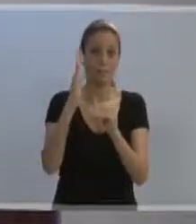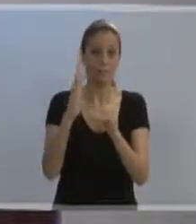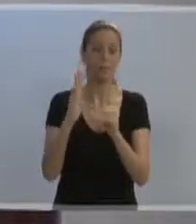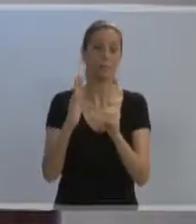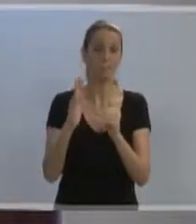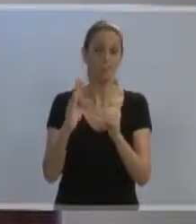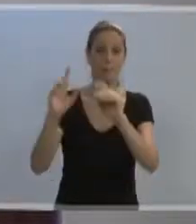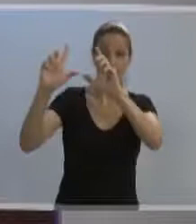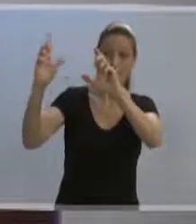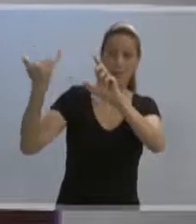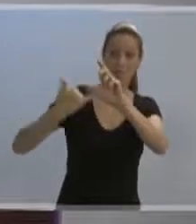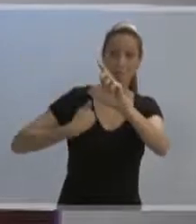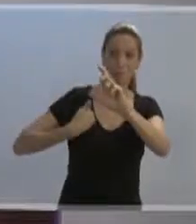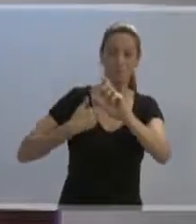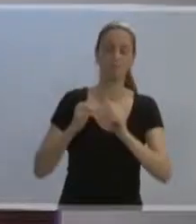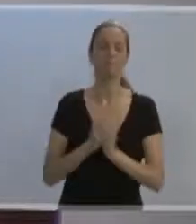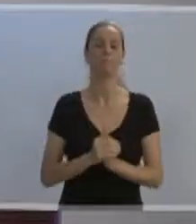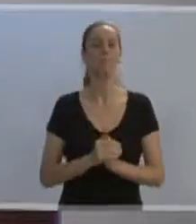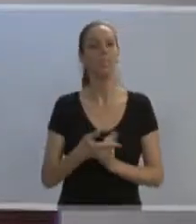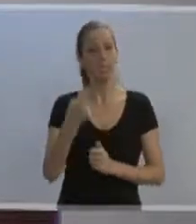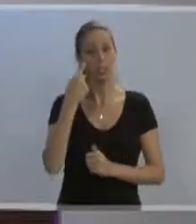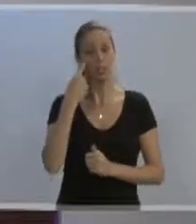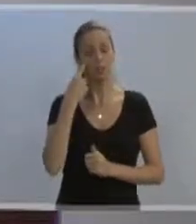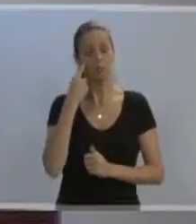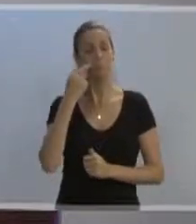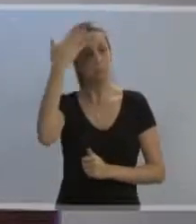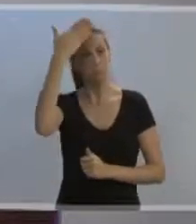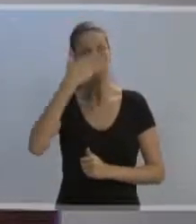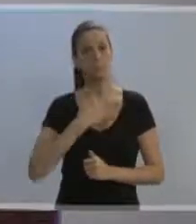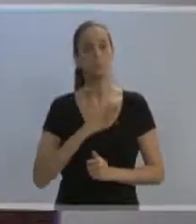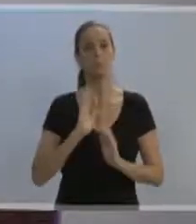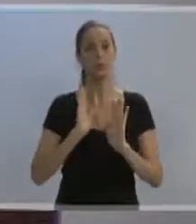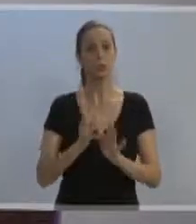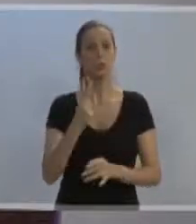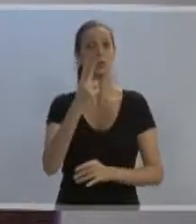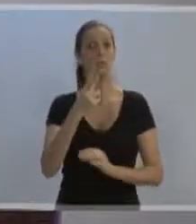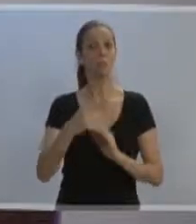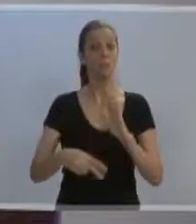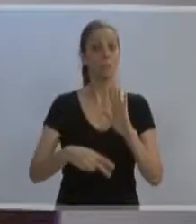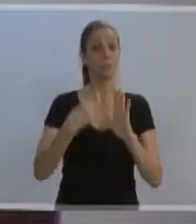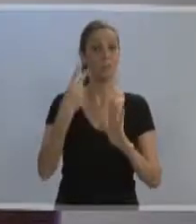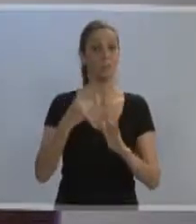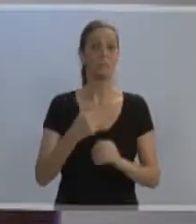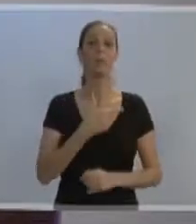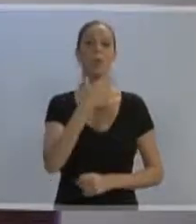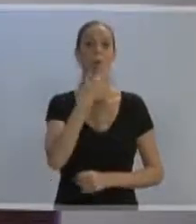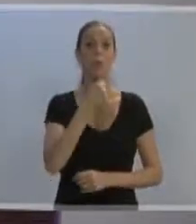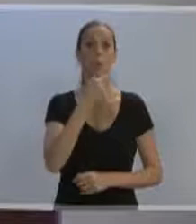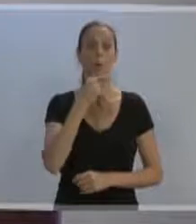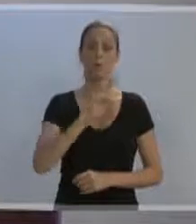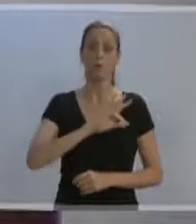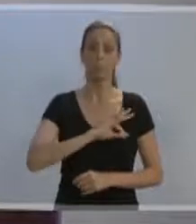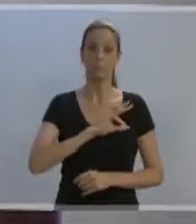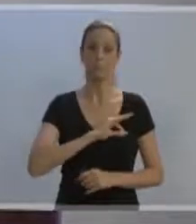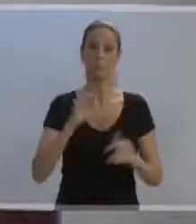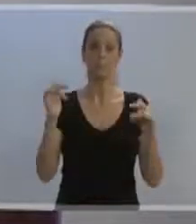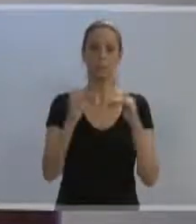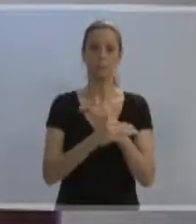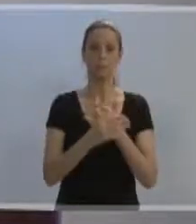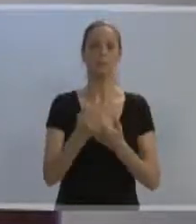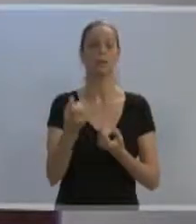permitido eu já tive oportunidade de testemunhar duas vezes o guarda de trânsito acompanhando o veículo